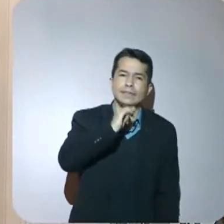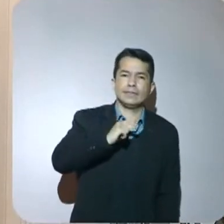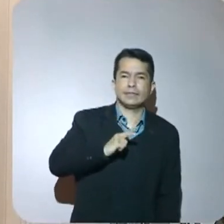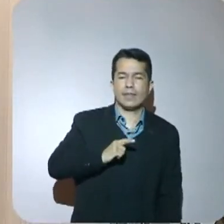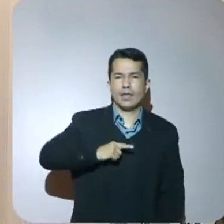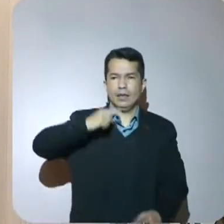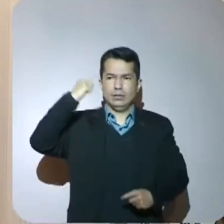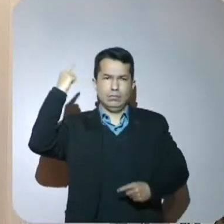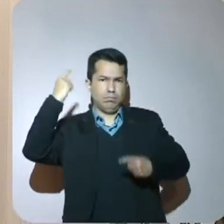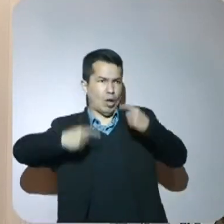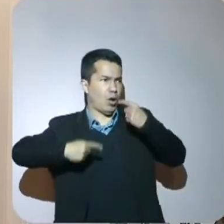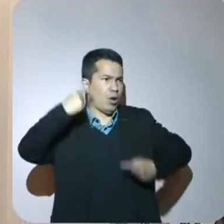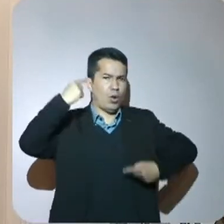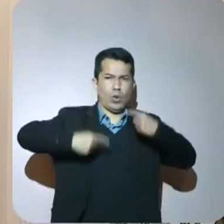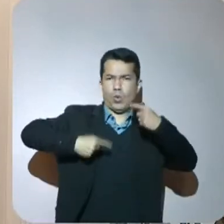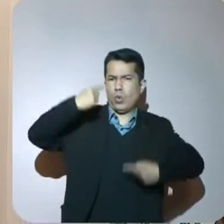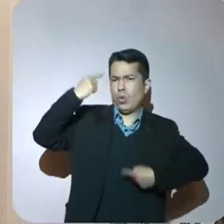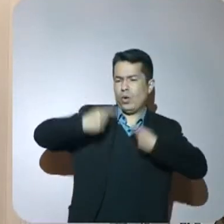não é?